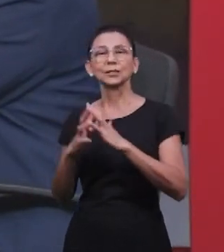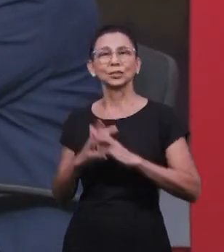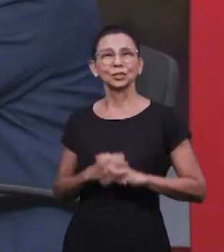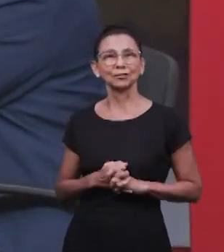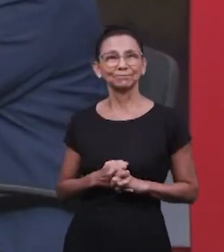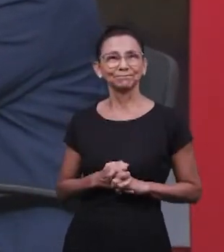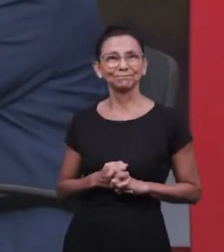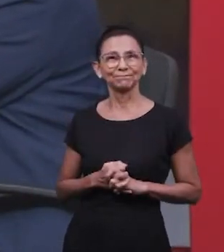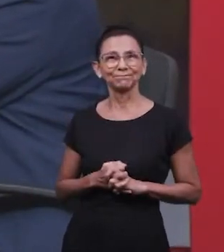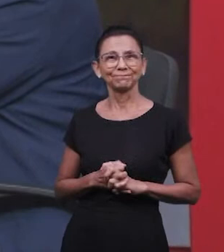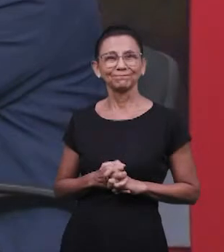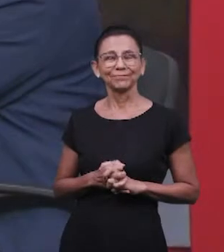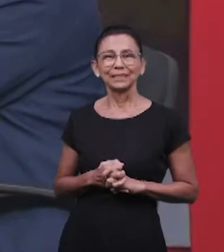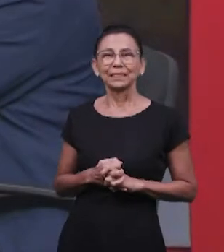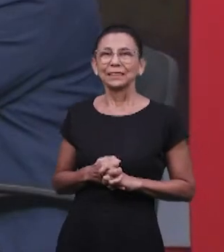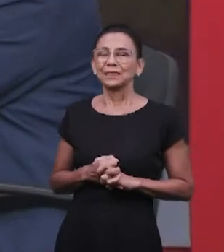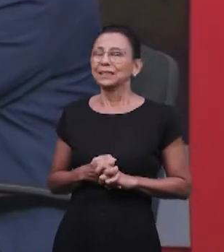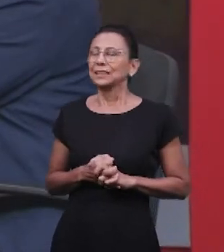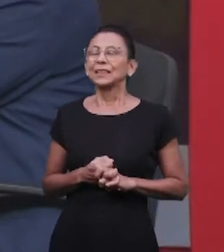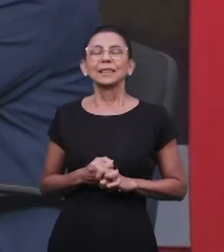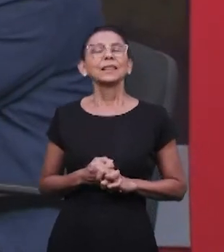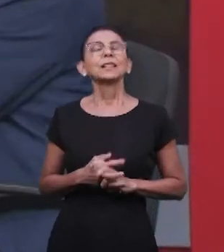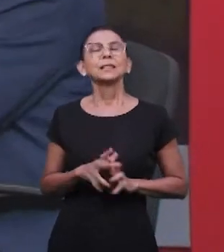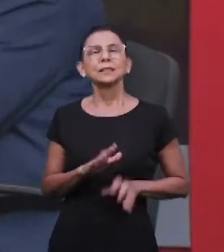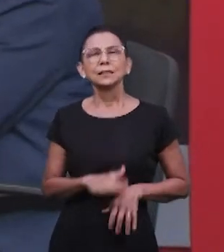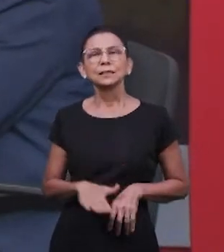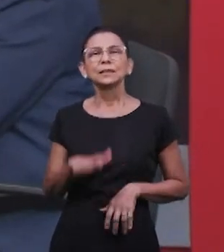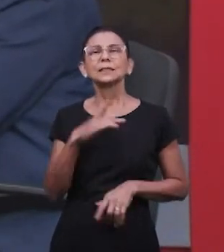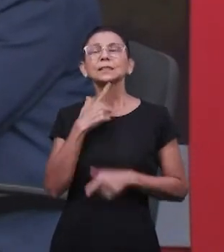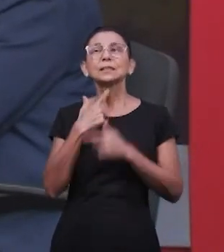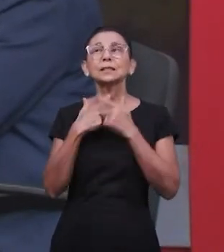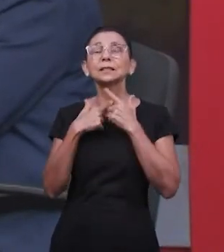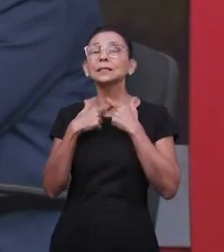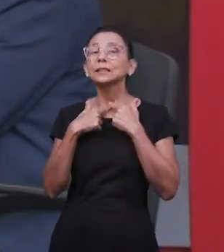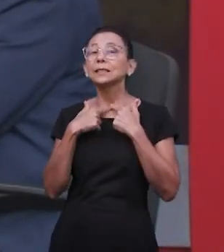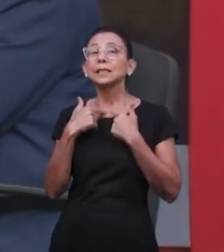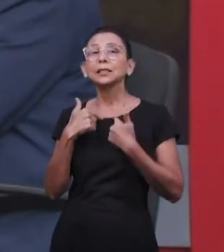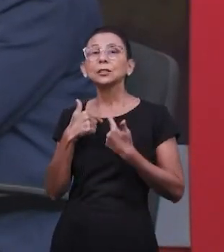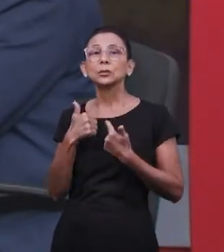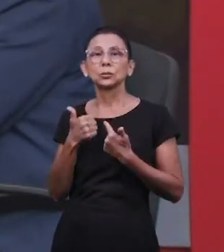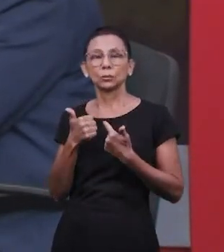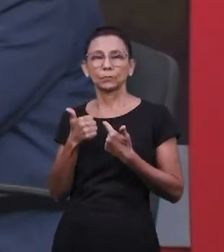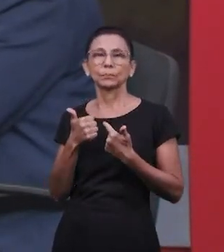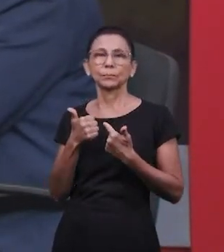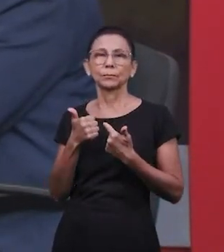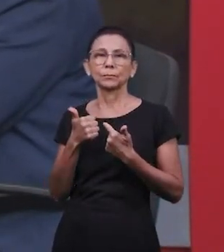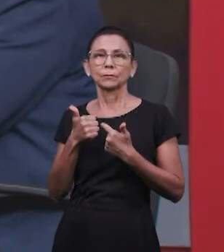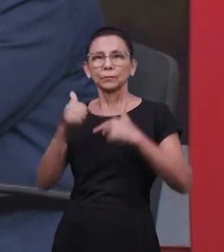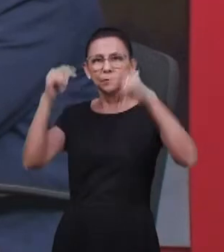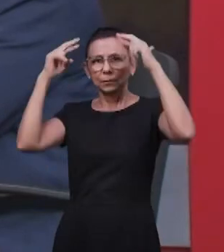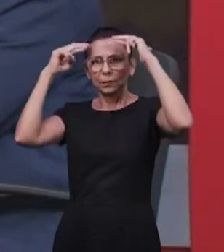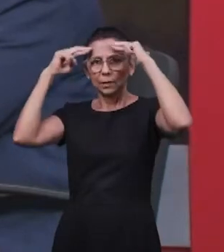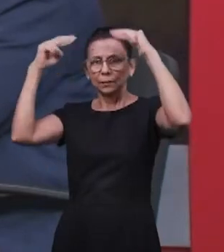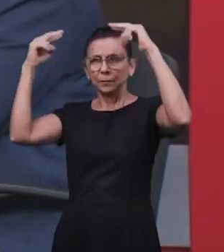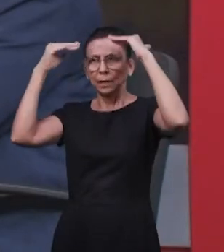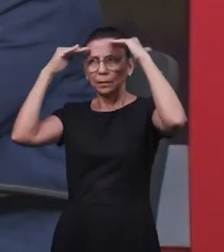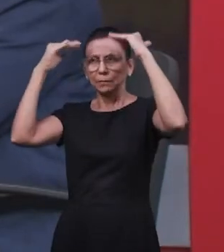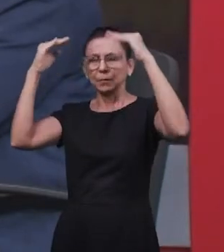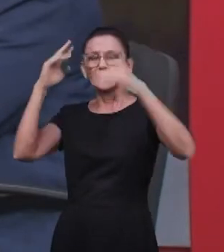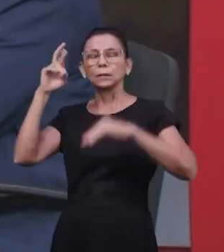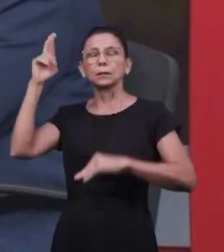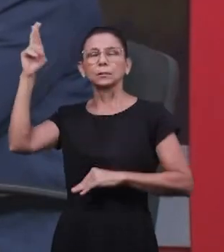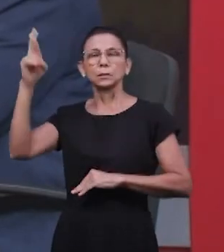não tendo medo, temendo, desejando estar na presença do Senhor em reverência, temendo a palavra, os ensinos que estão sendo ensinados